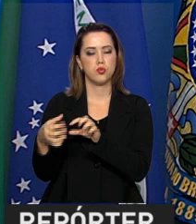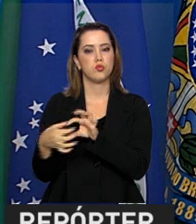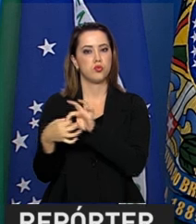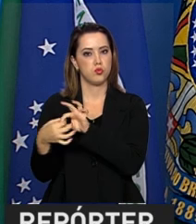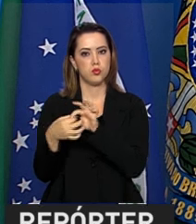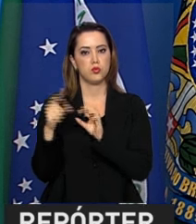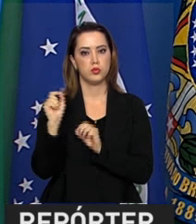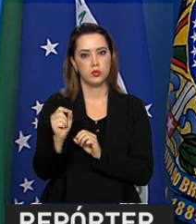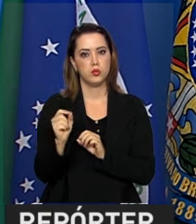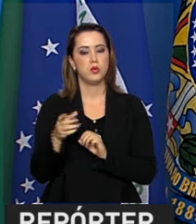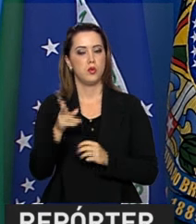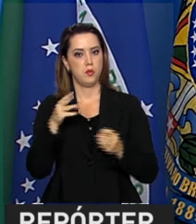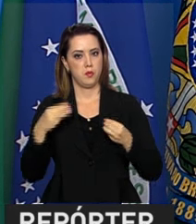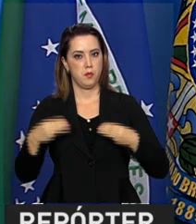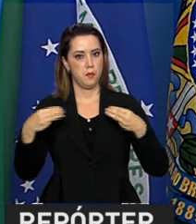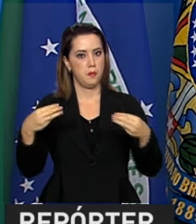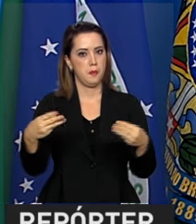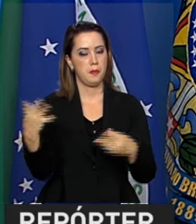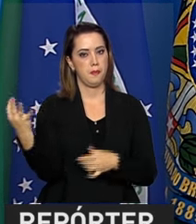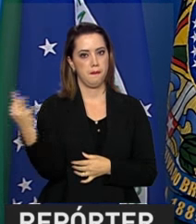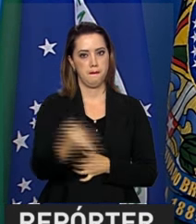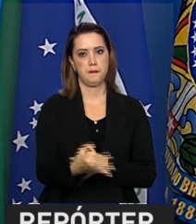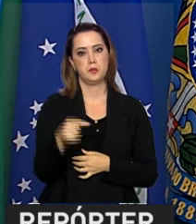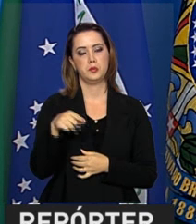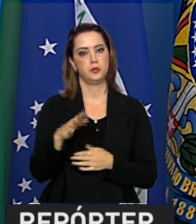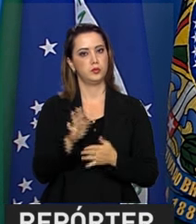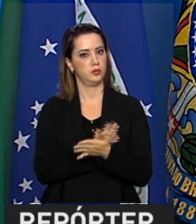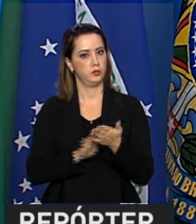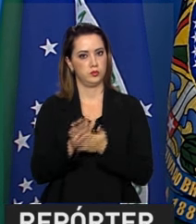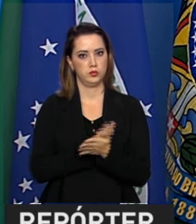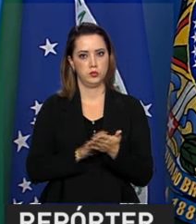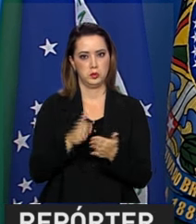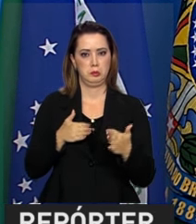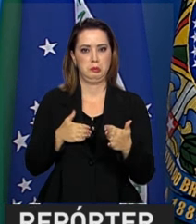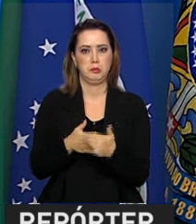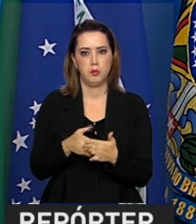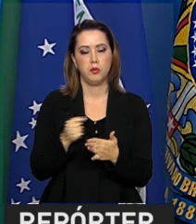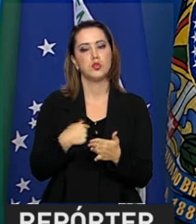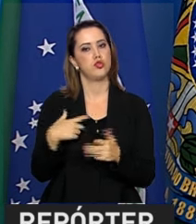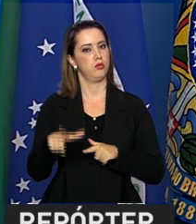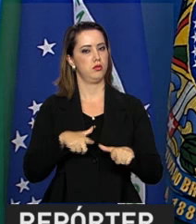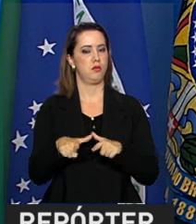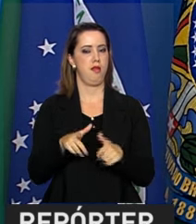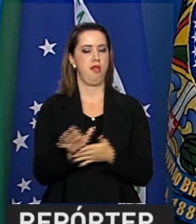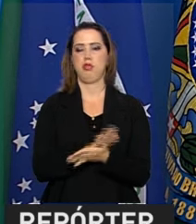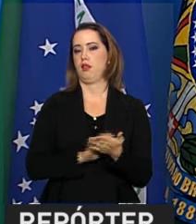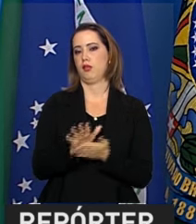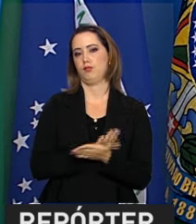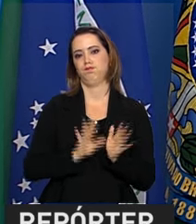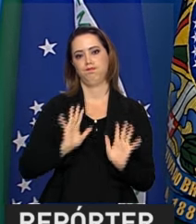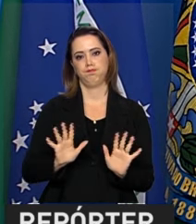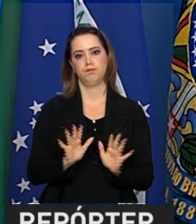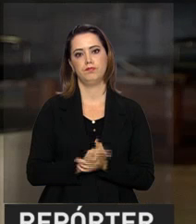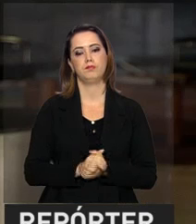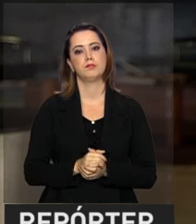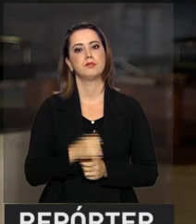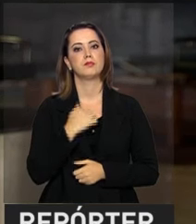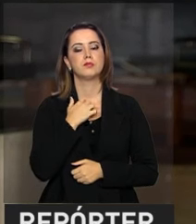muito adequado, nada impedirá que nós continuemos a trabalhar em prol do Brasil e do povo